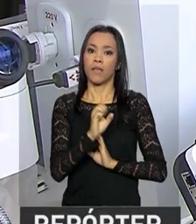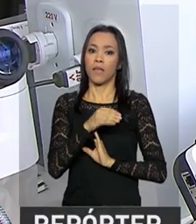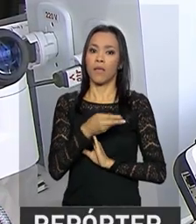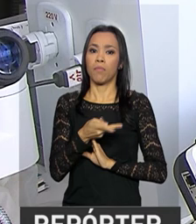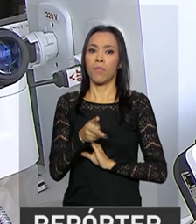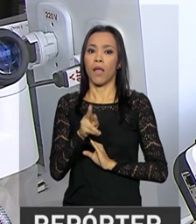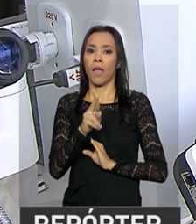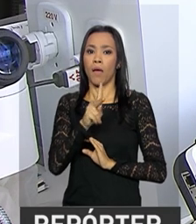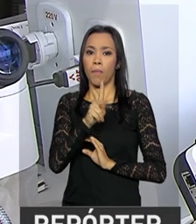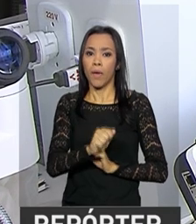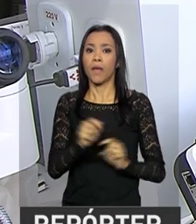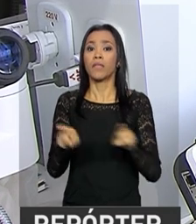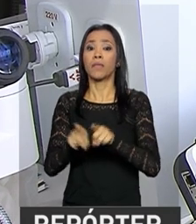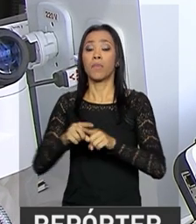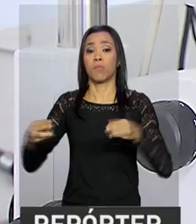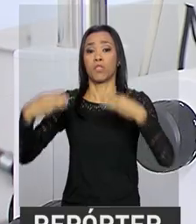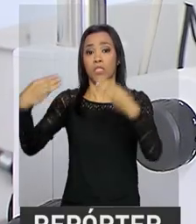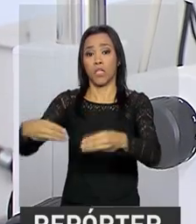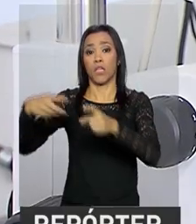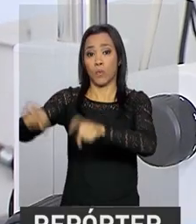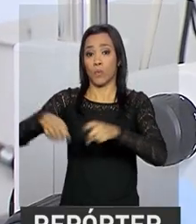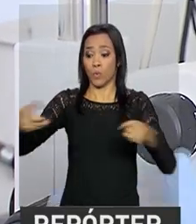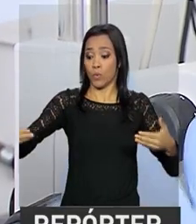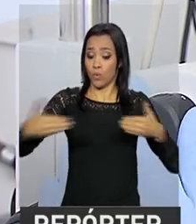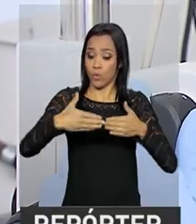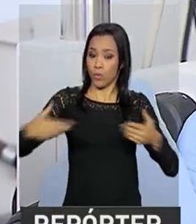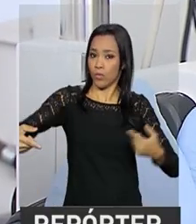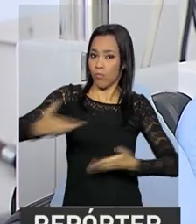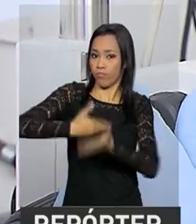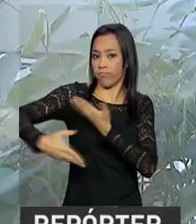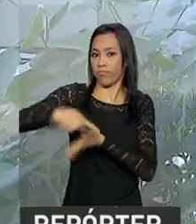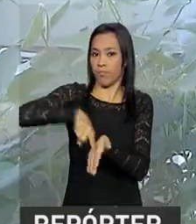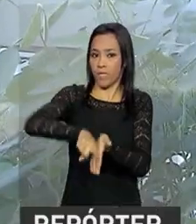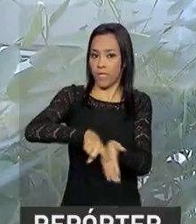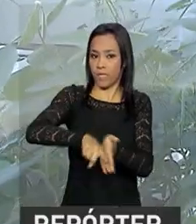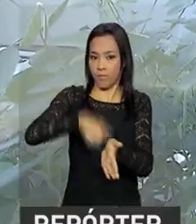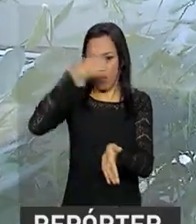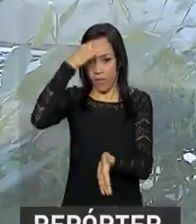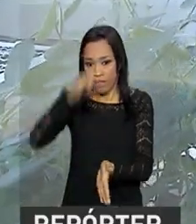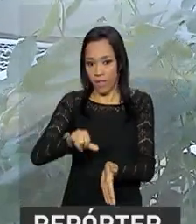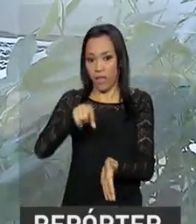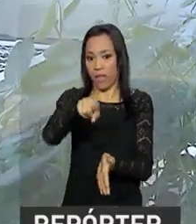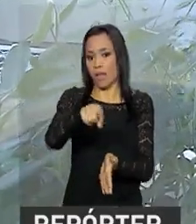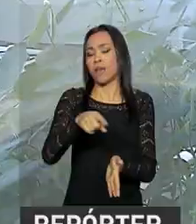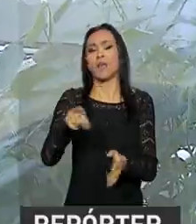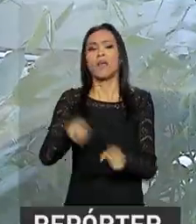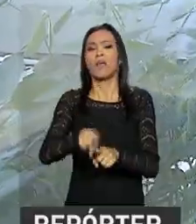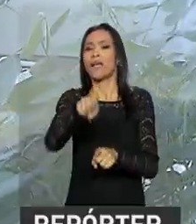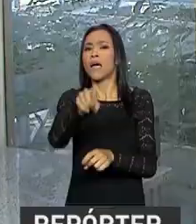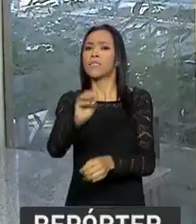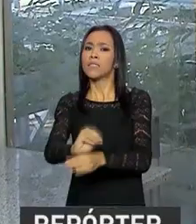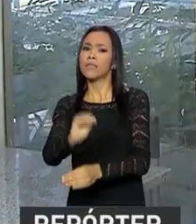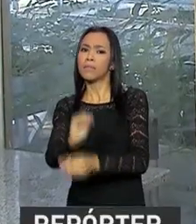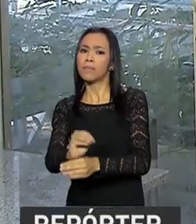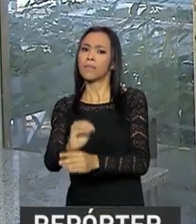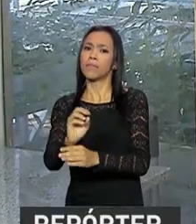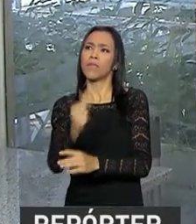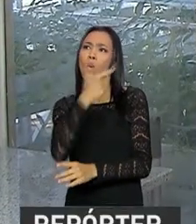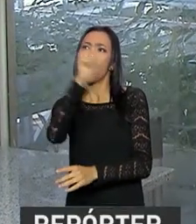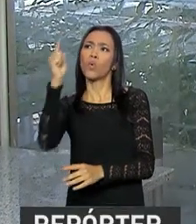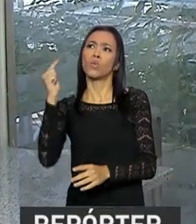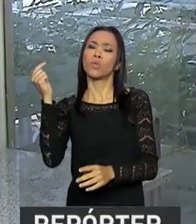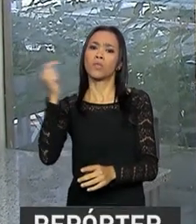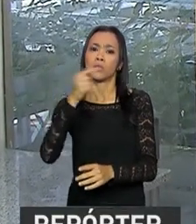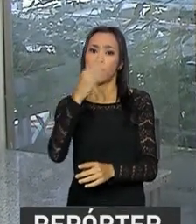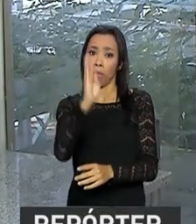impede a entrada de plantas contaminadas e garante a saúde da agricultura. É a quarentena, tempo em que a planta ou grão que vem de outros